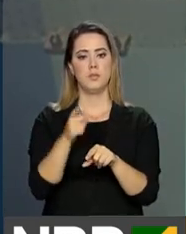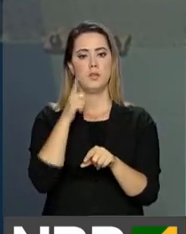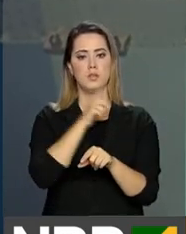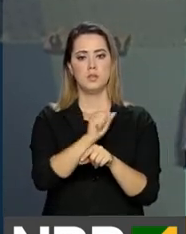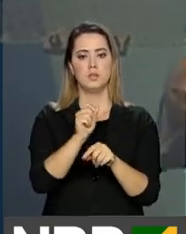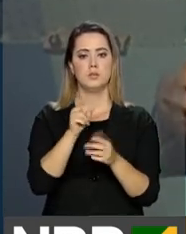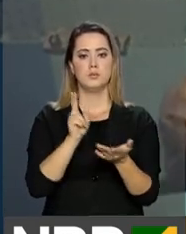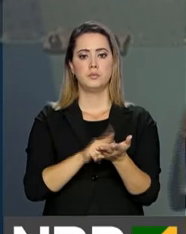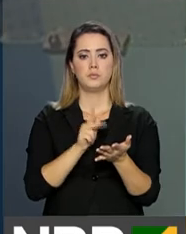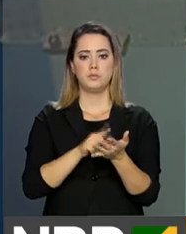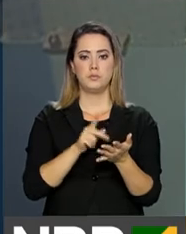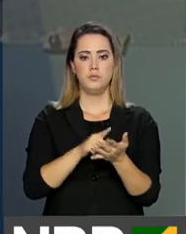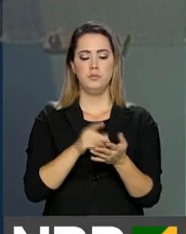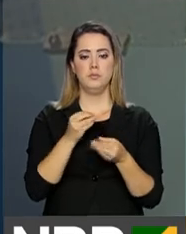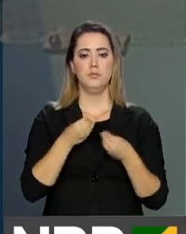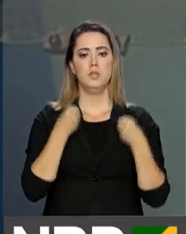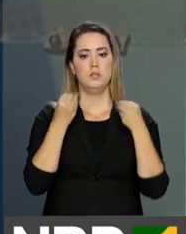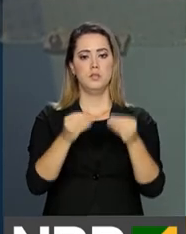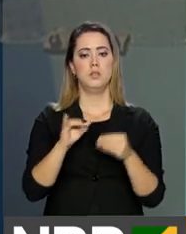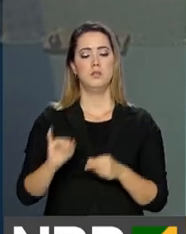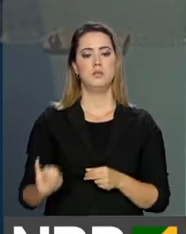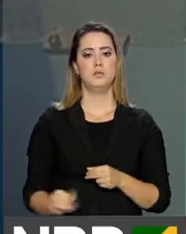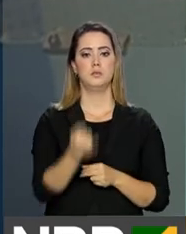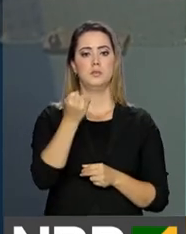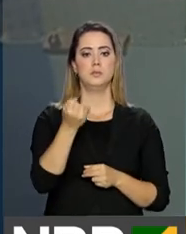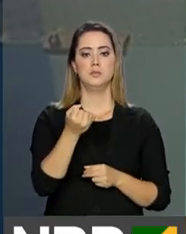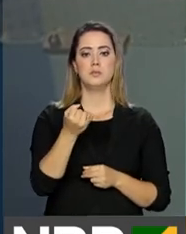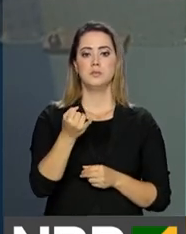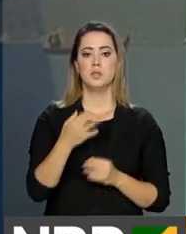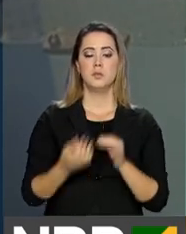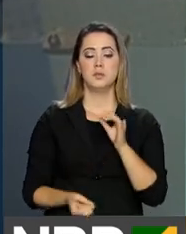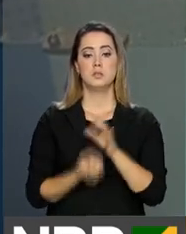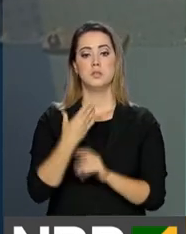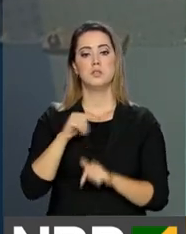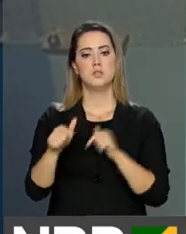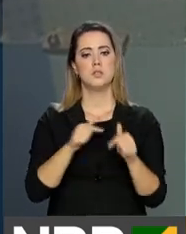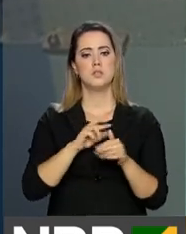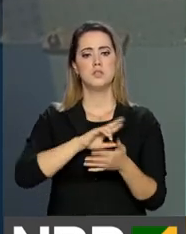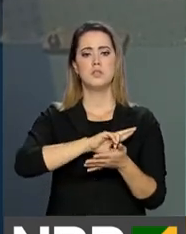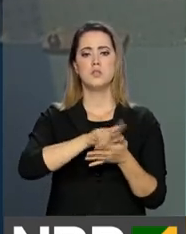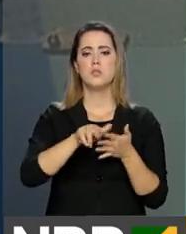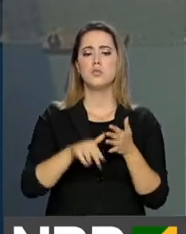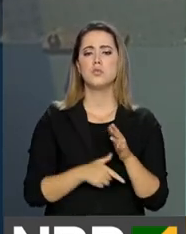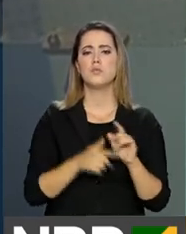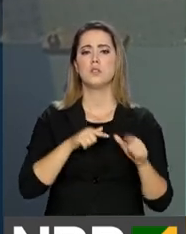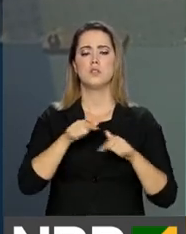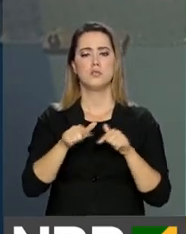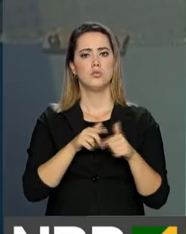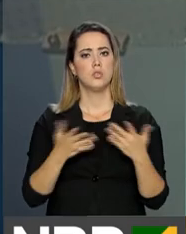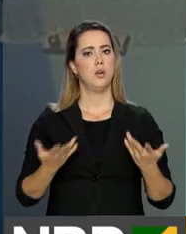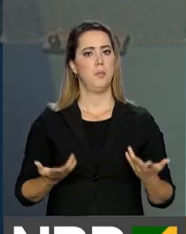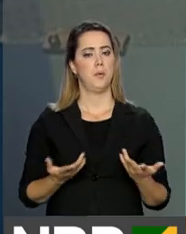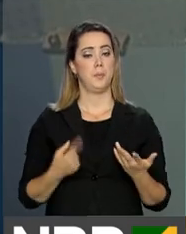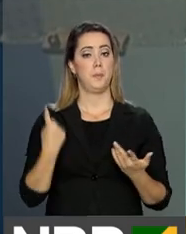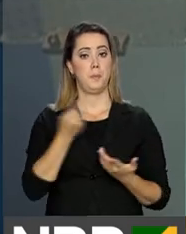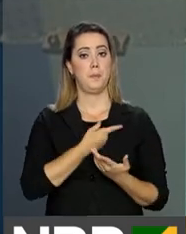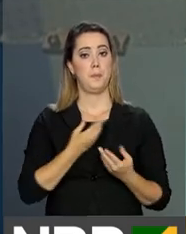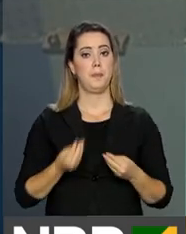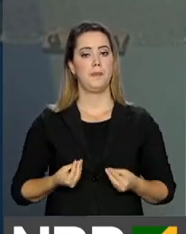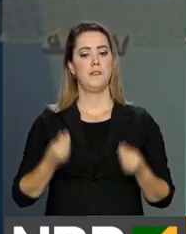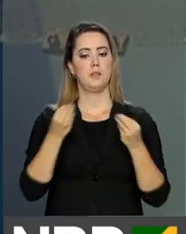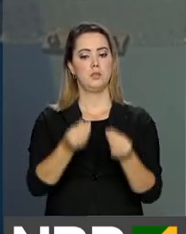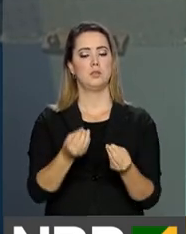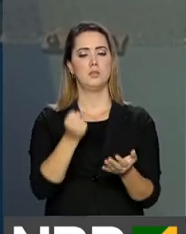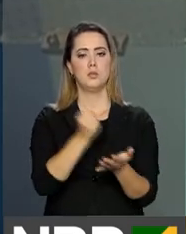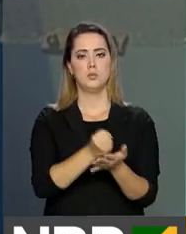verdade, dar oportunidade de emprego sobre as mais variadas formas. Por isso que eu disse que nós estamos